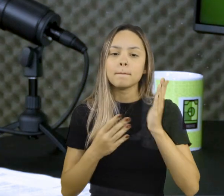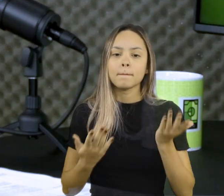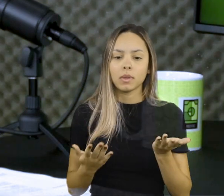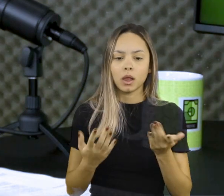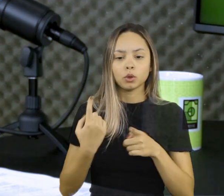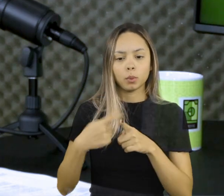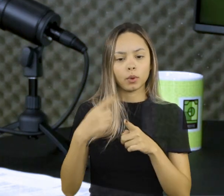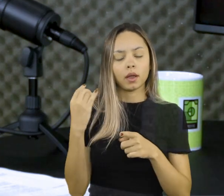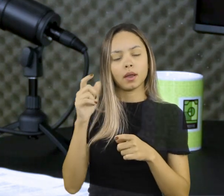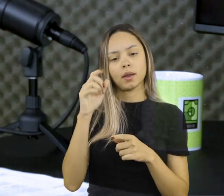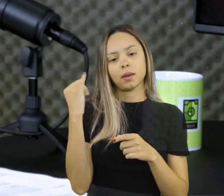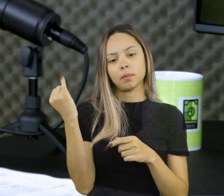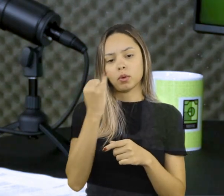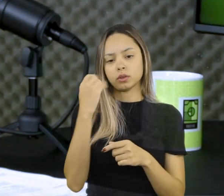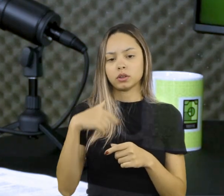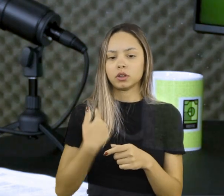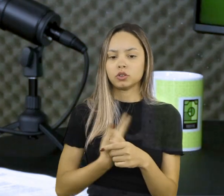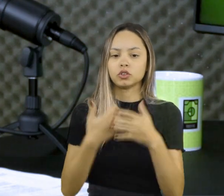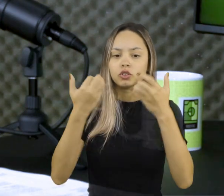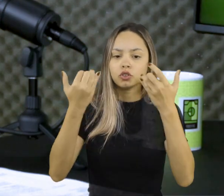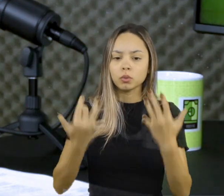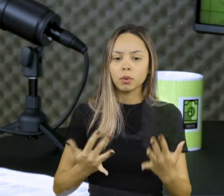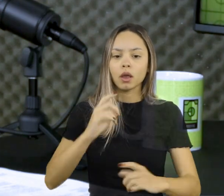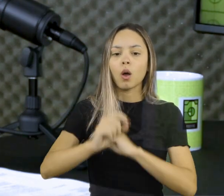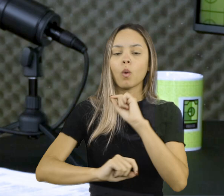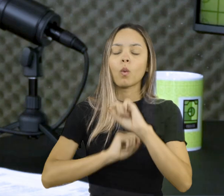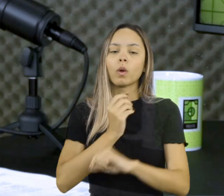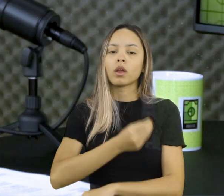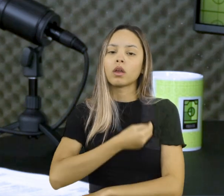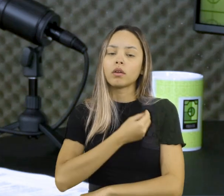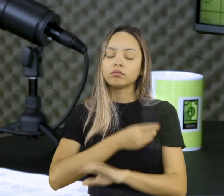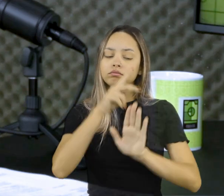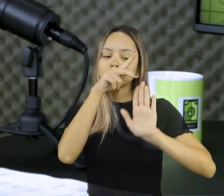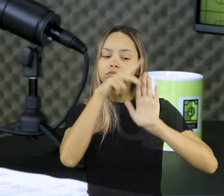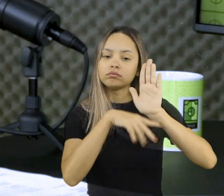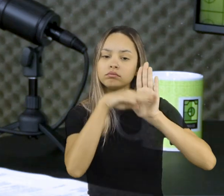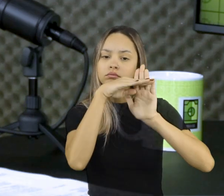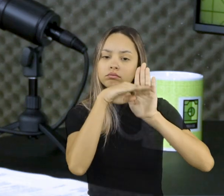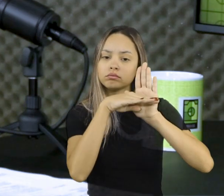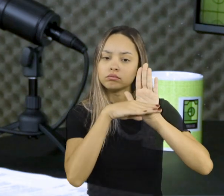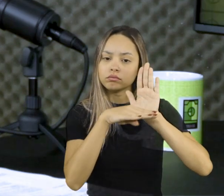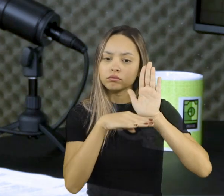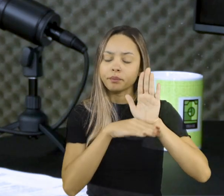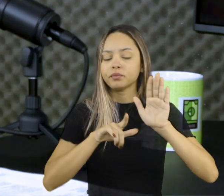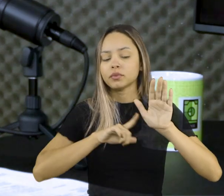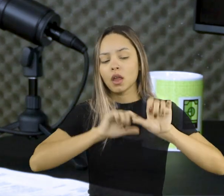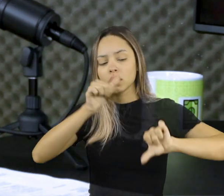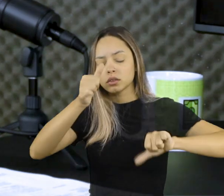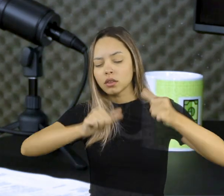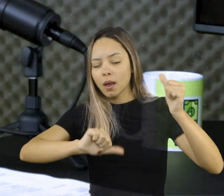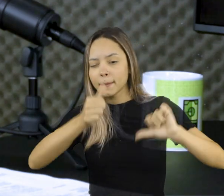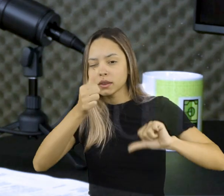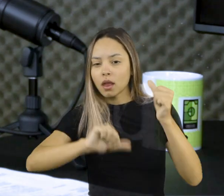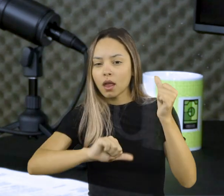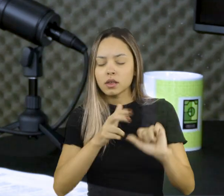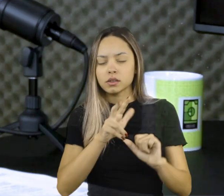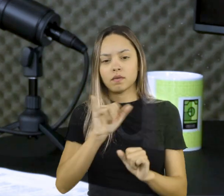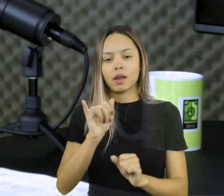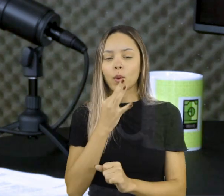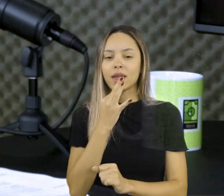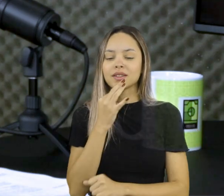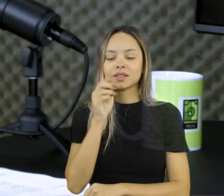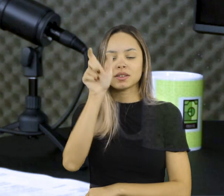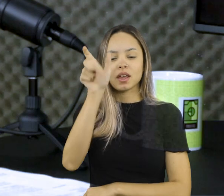quem está em casa, o que é que tem lá no plano? Lá no plano vai ter a parte de anamnese, onde você vai conhecer esse